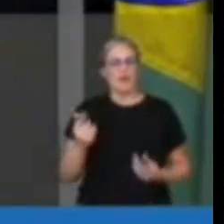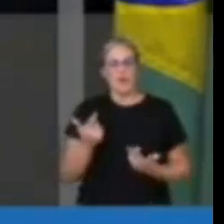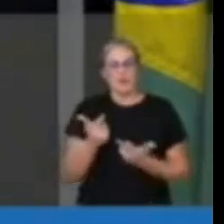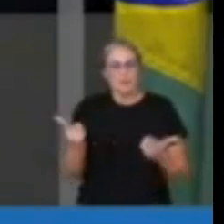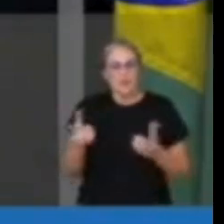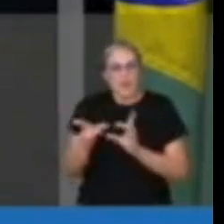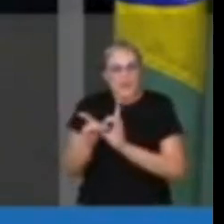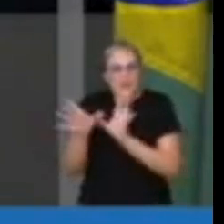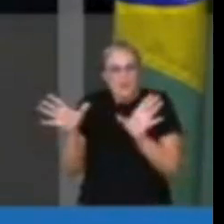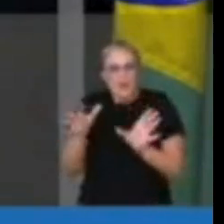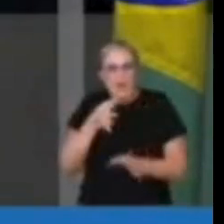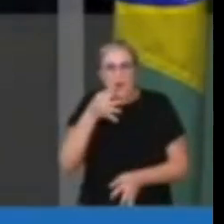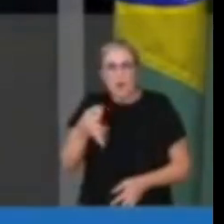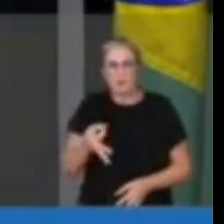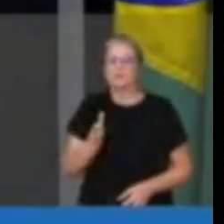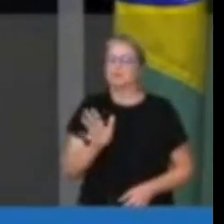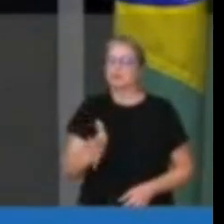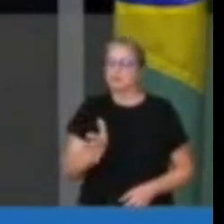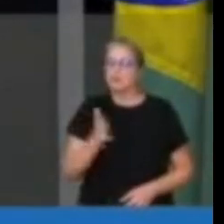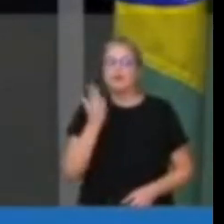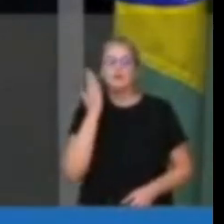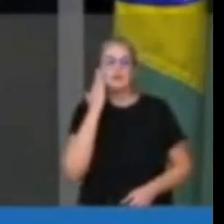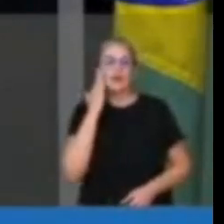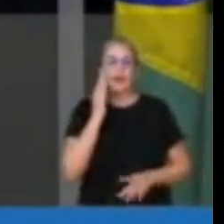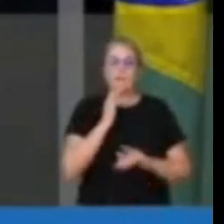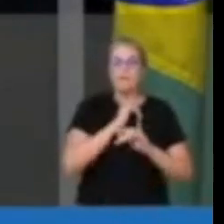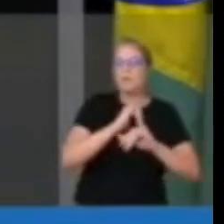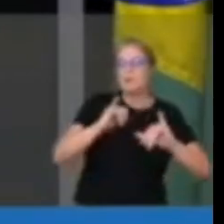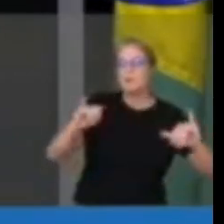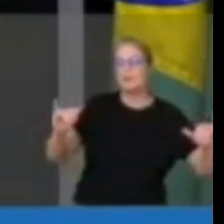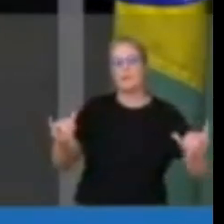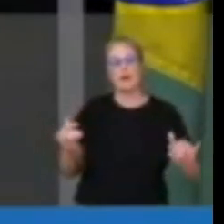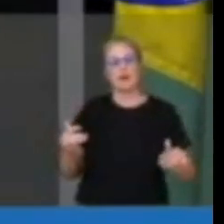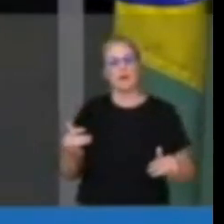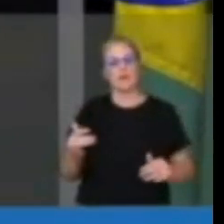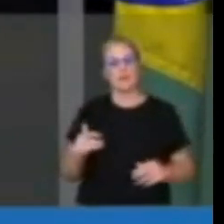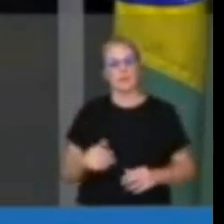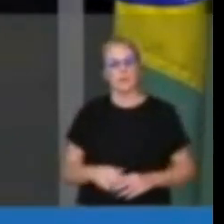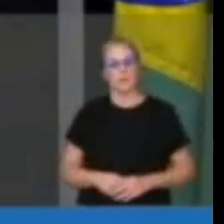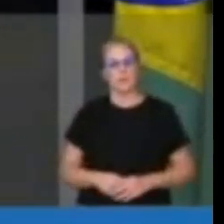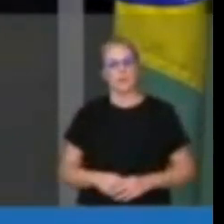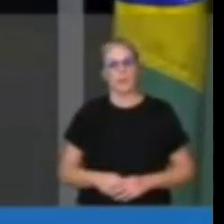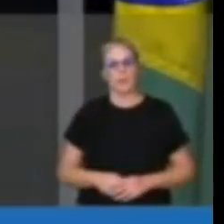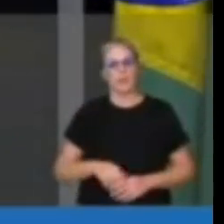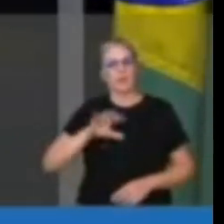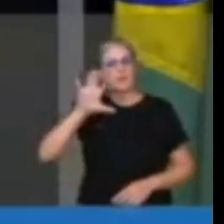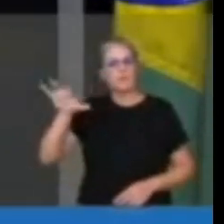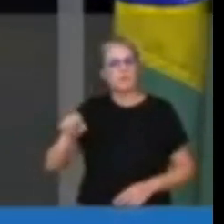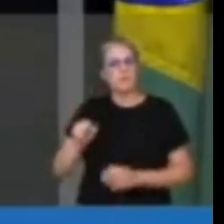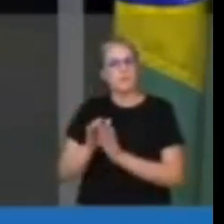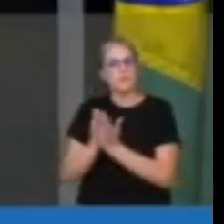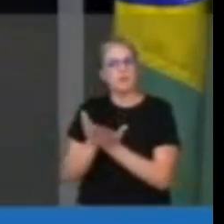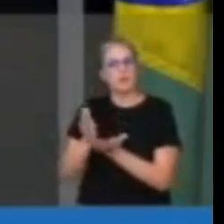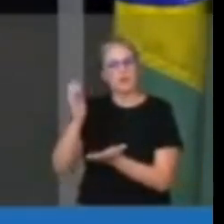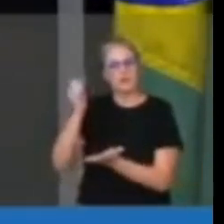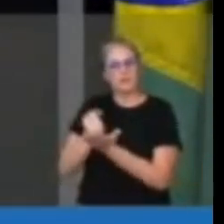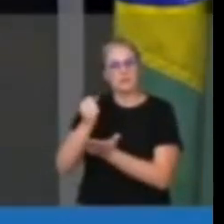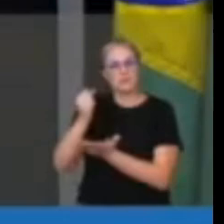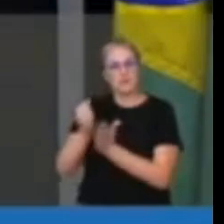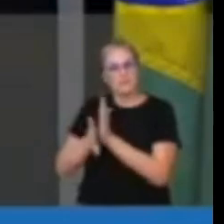foi noticiado nos veículos de comunicação, em relação à apreensão do seu passaporte, por